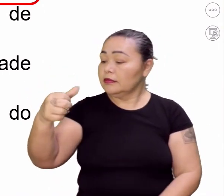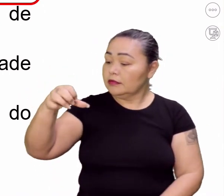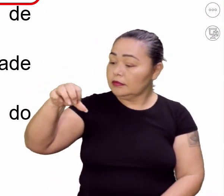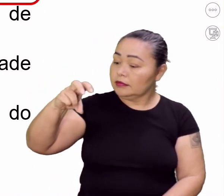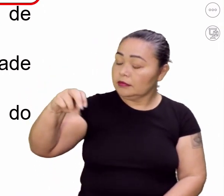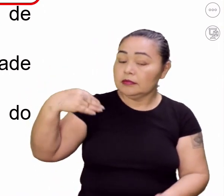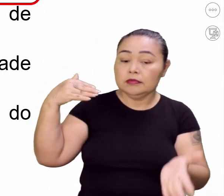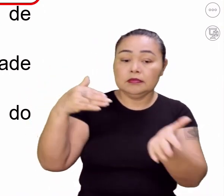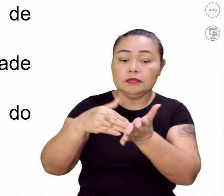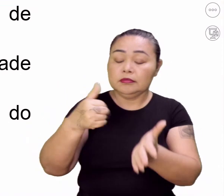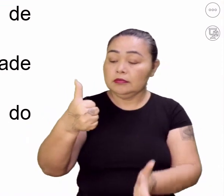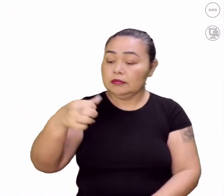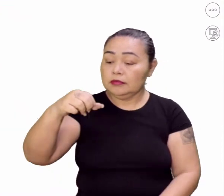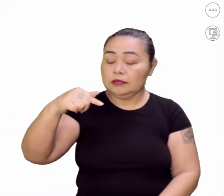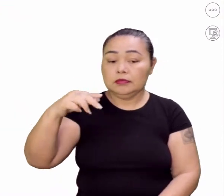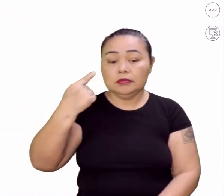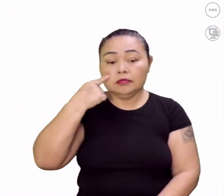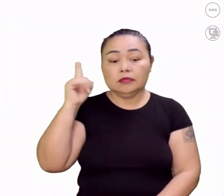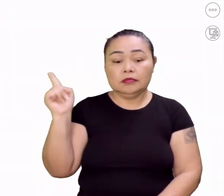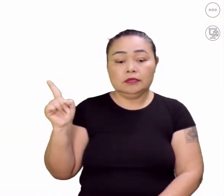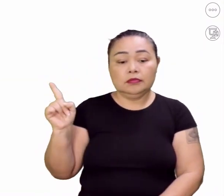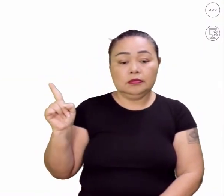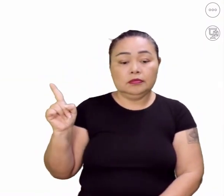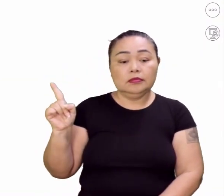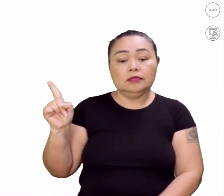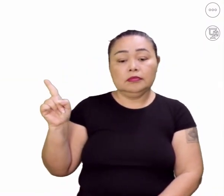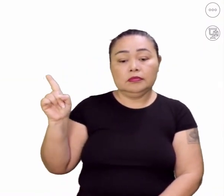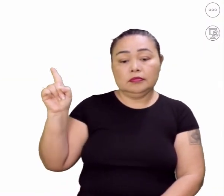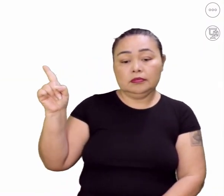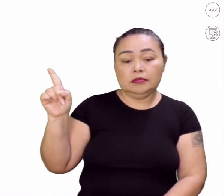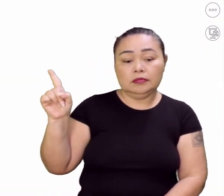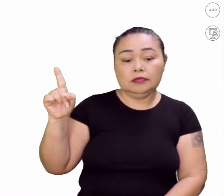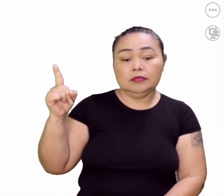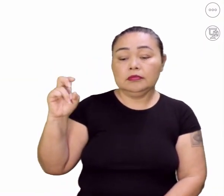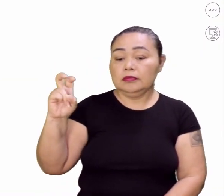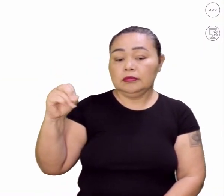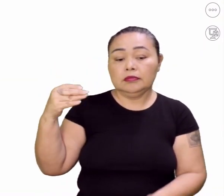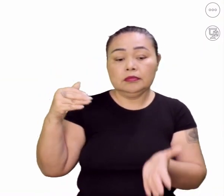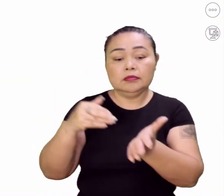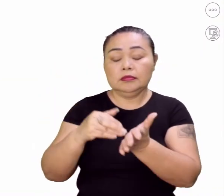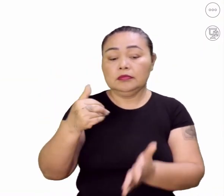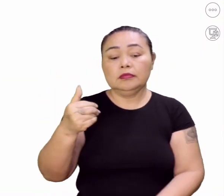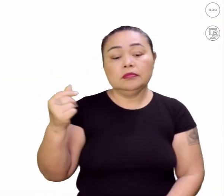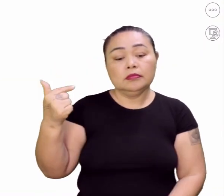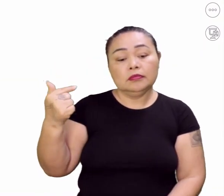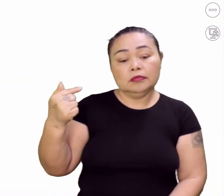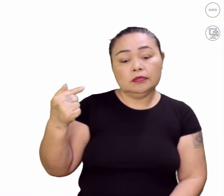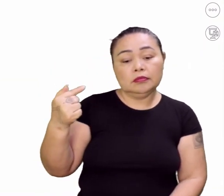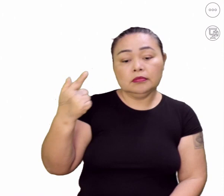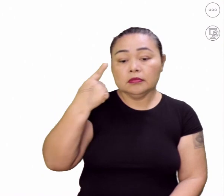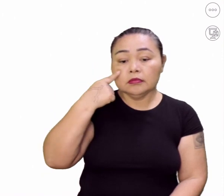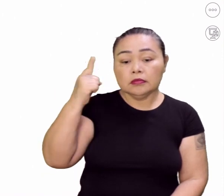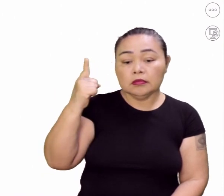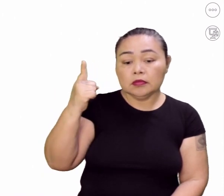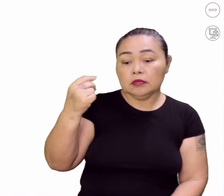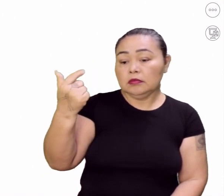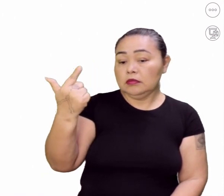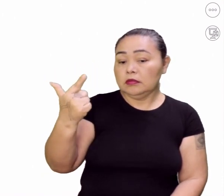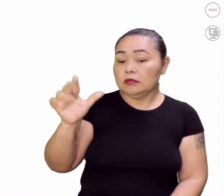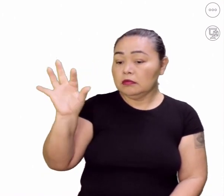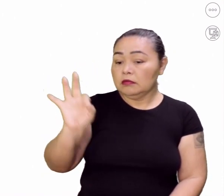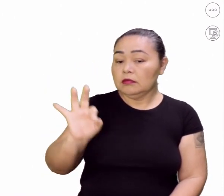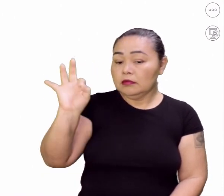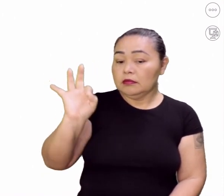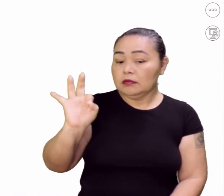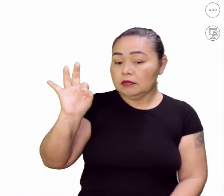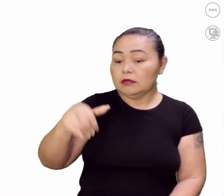a 70 no Brasil. Só para voltar aqui, ó, quando a gente olha 50 até 70, ó, a gente observa as maiores taxas de